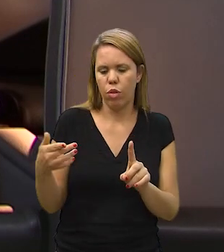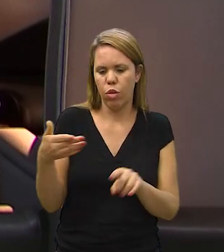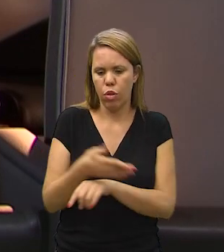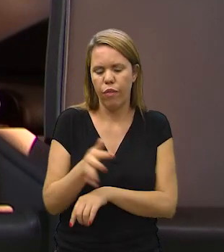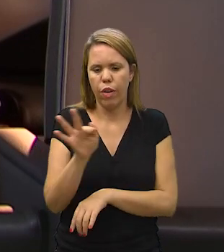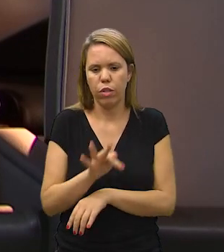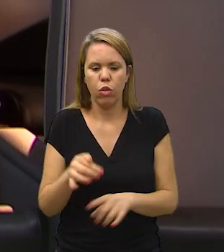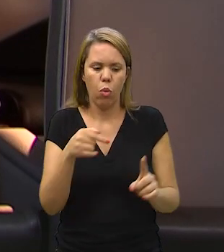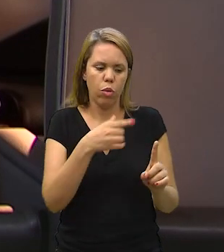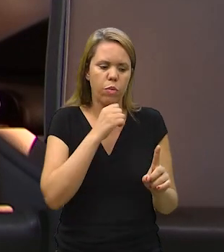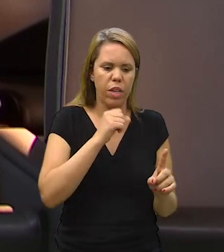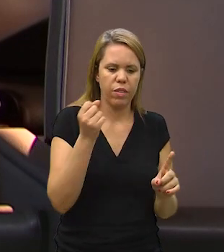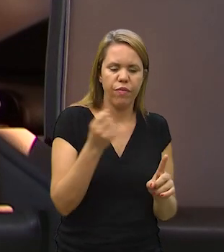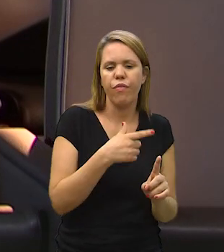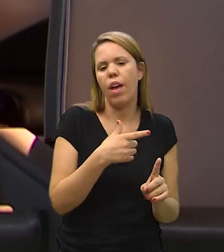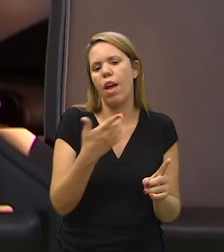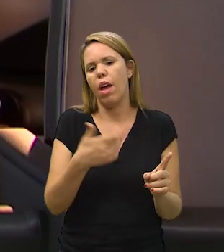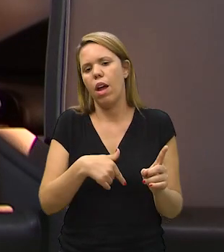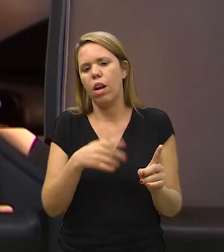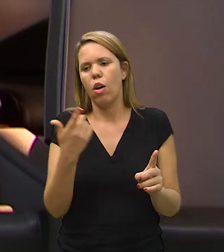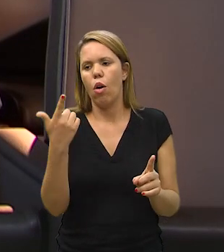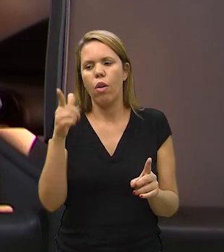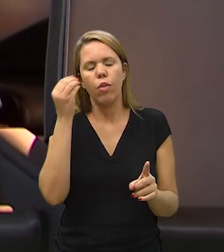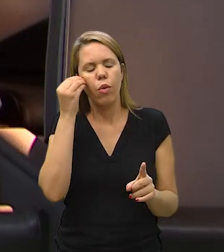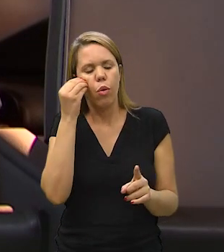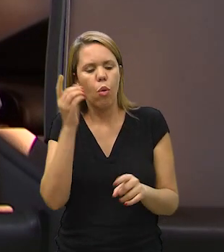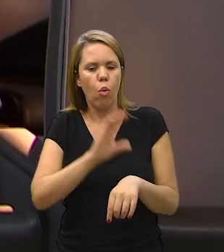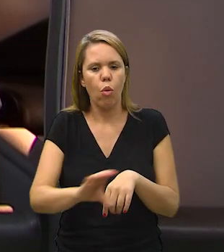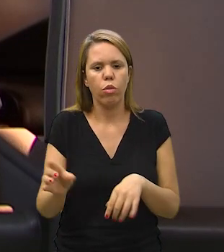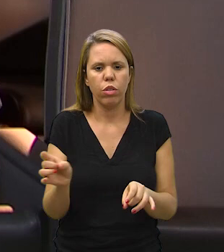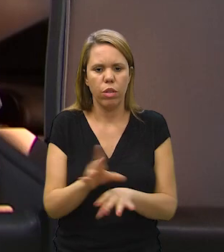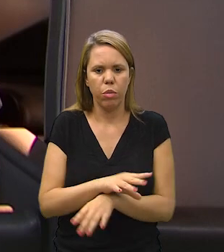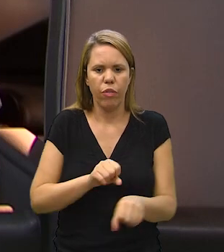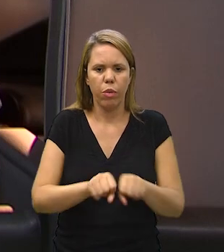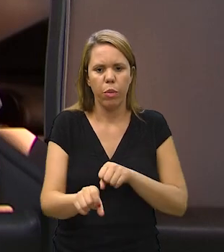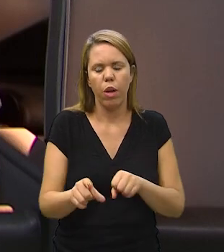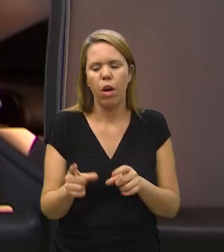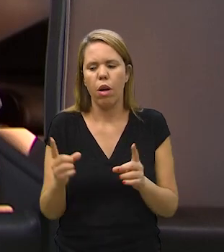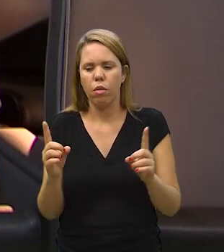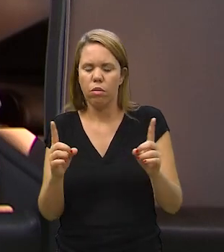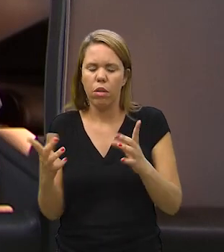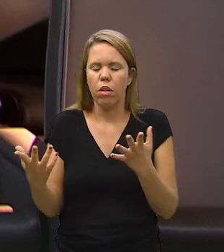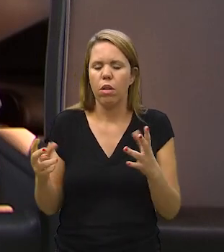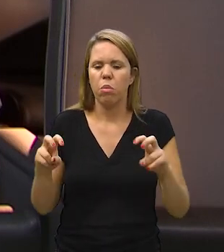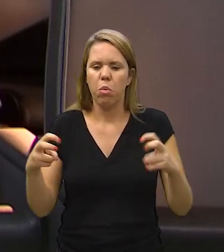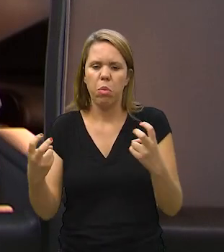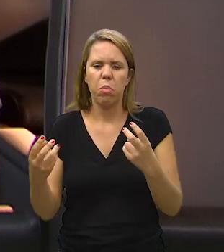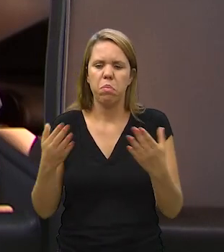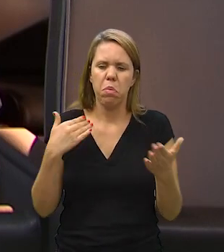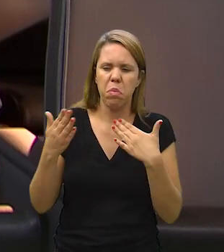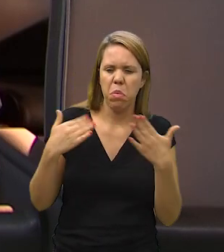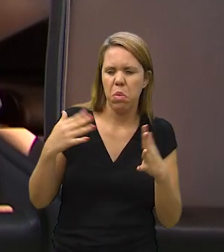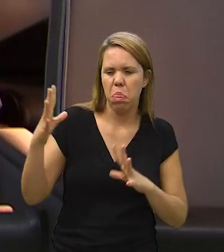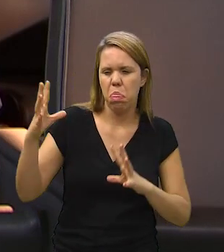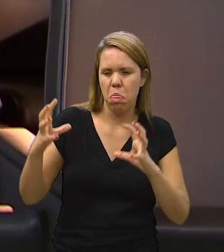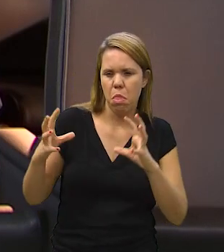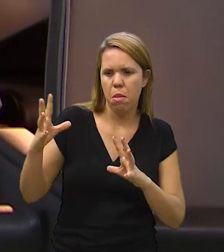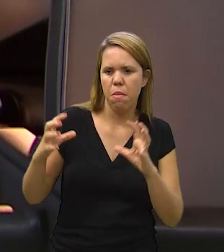é mais velho, ele acabou de sair, tá tentando outro curso. E daí começam umas tensões no meio do almoço